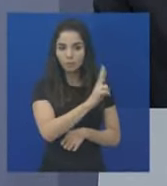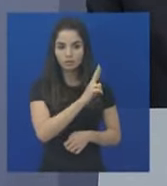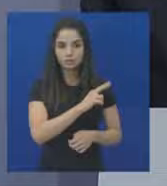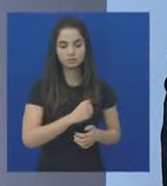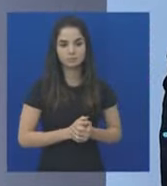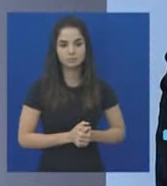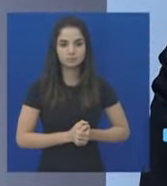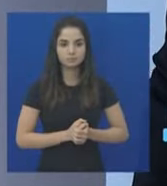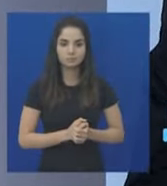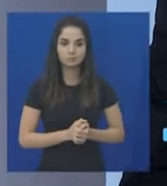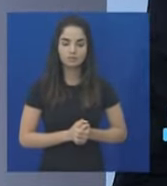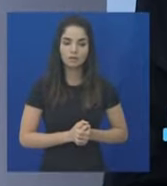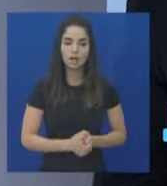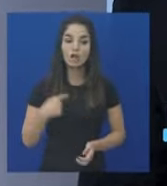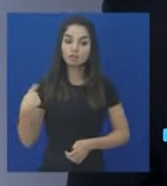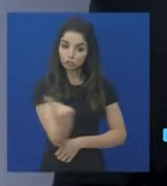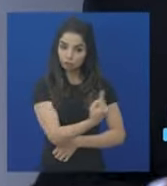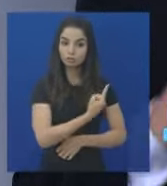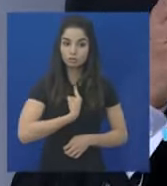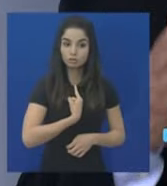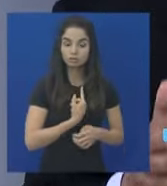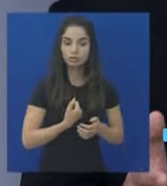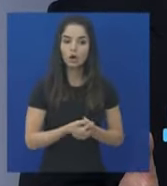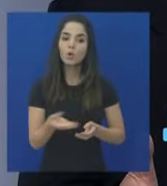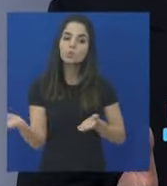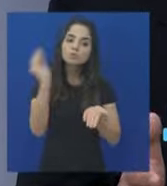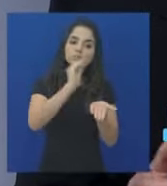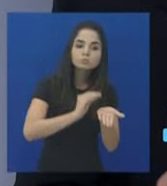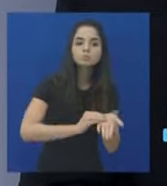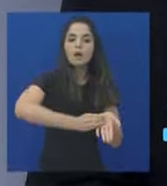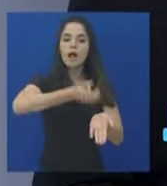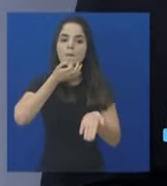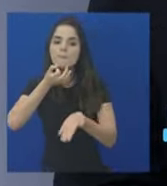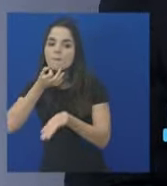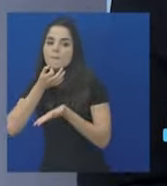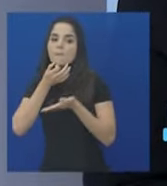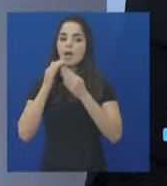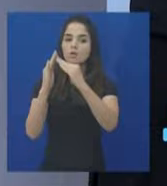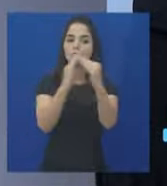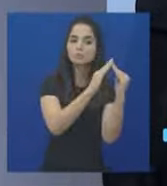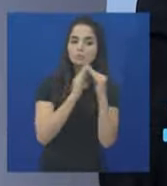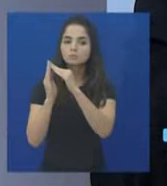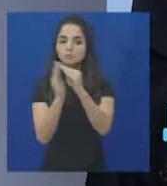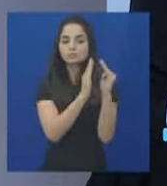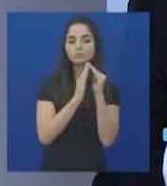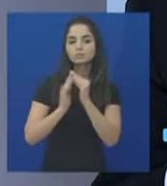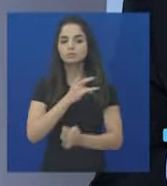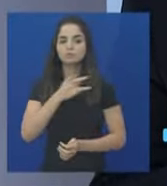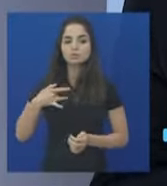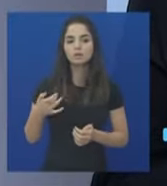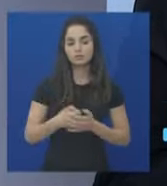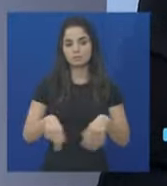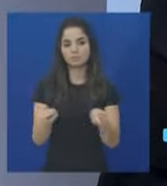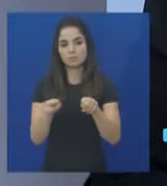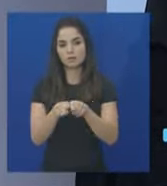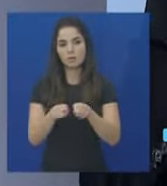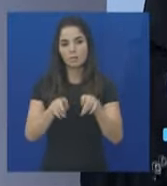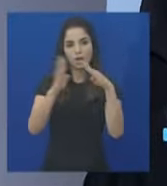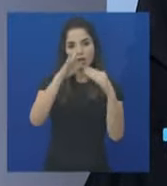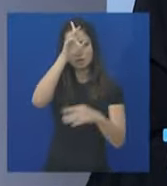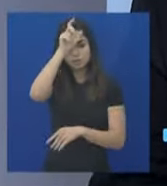partir de agora. Nós vamos colocar remédios nos postos de saúde existentes. Vamos colocar os hospitais,